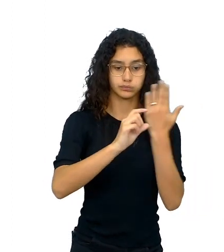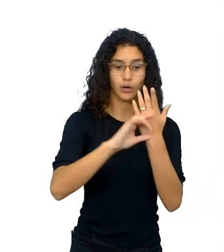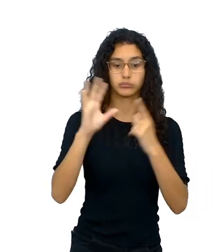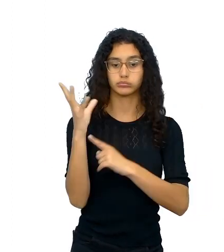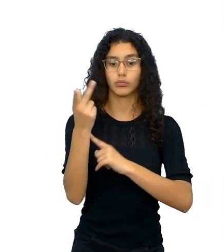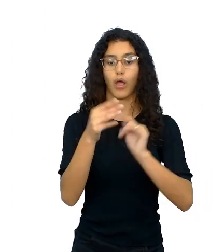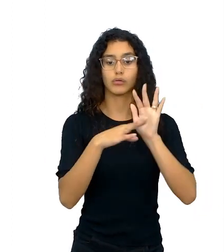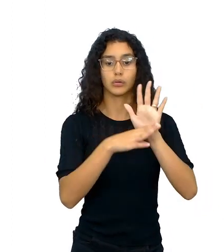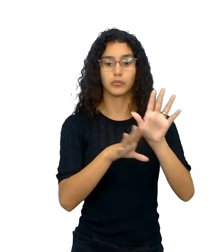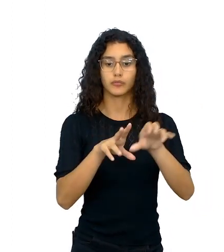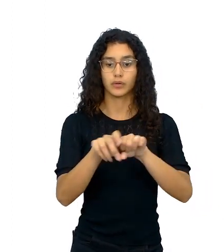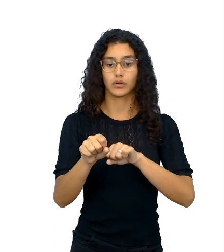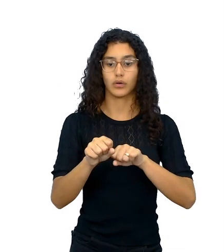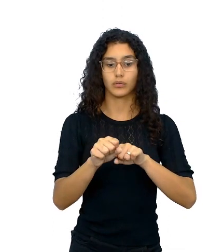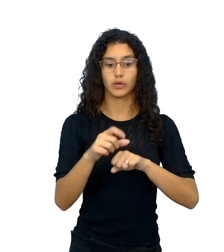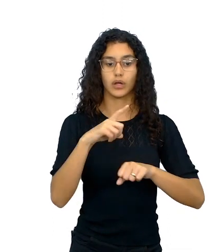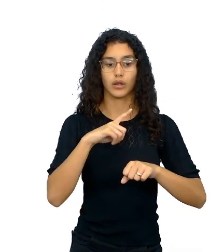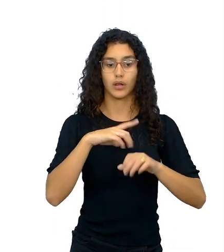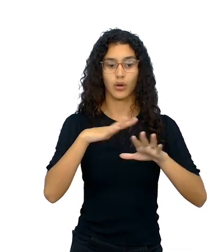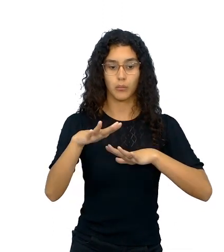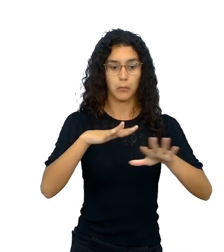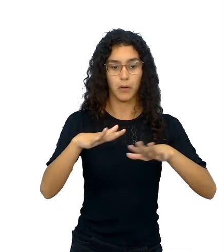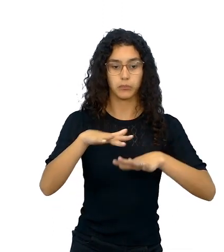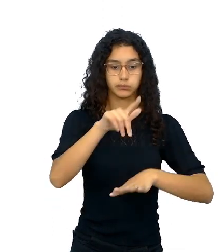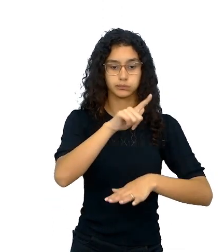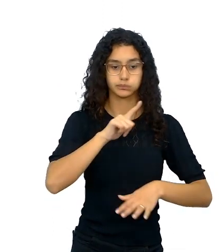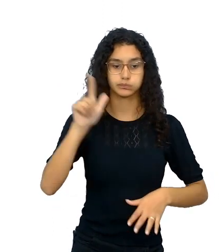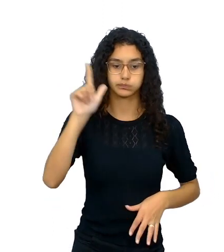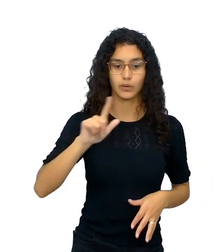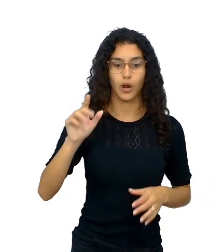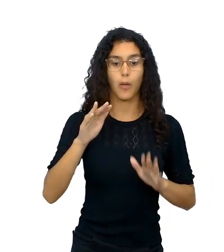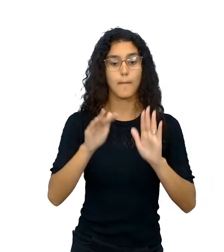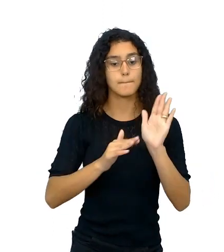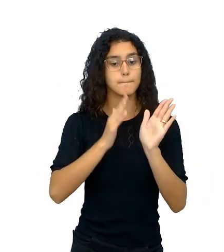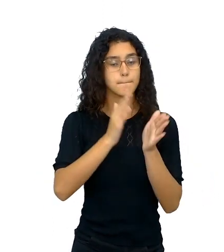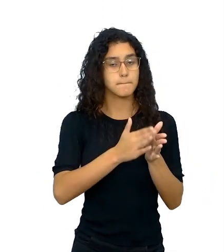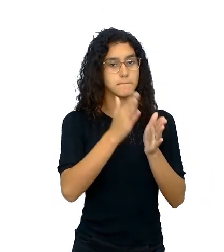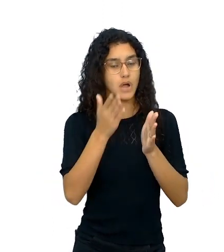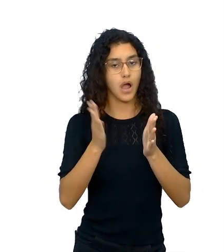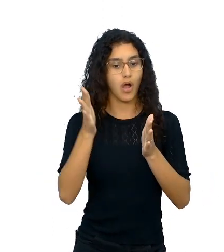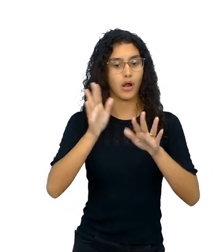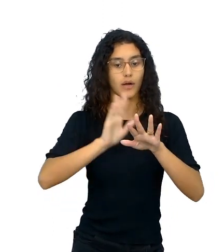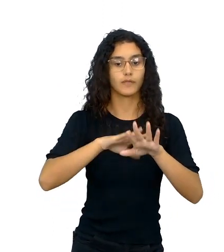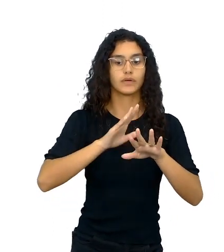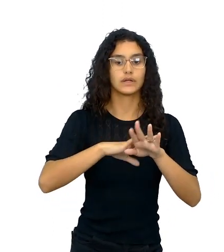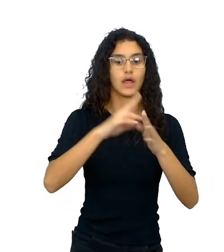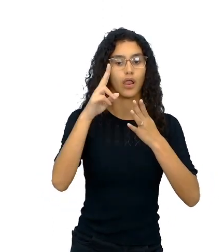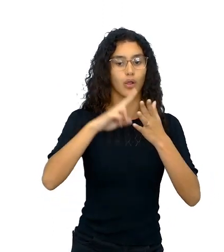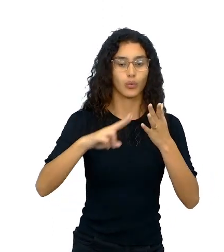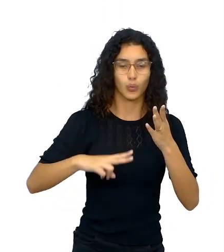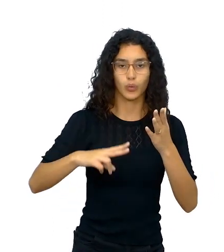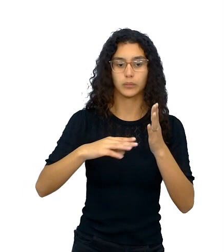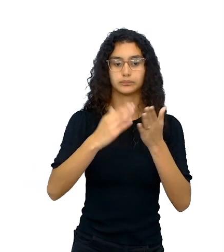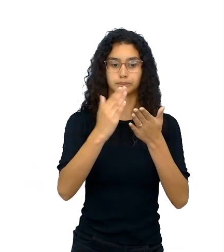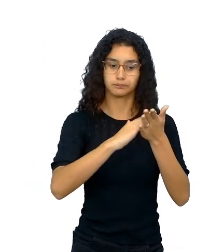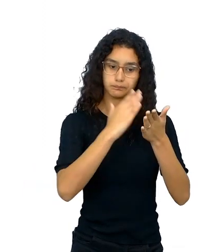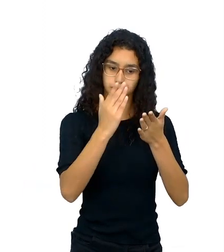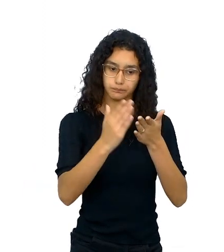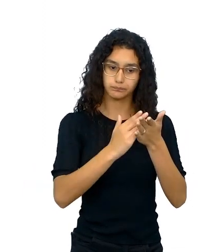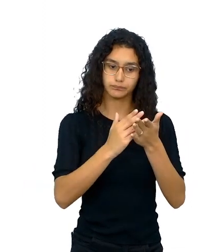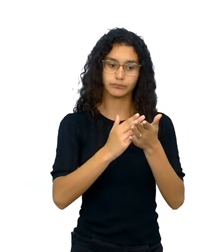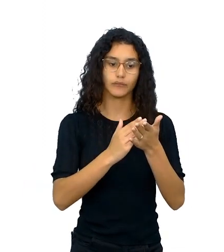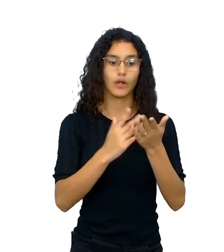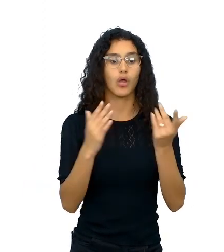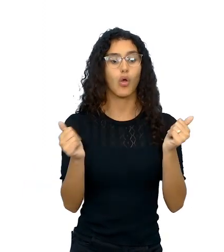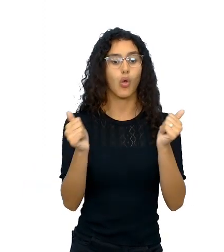artisticamente contribuem para a formação e a consolidação desses movimentos literários, o próximo passo será realizar a leitura da obra em